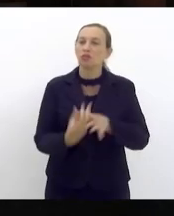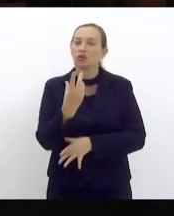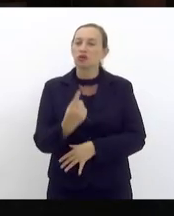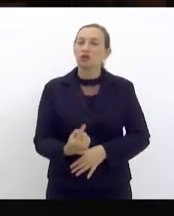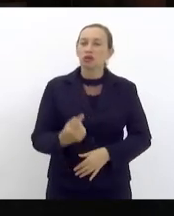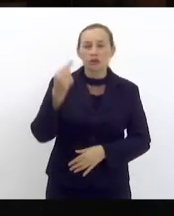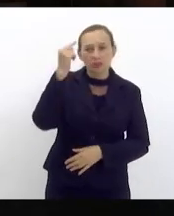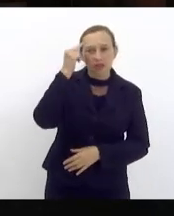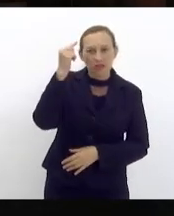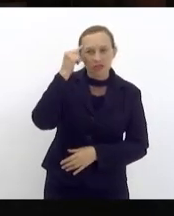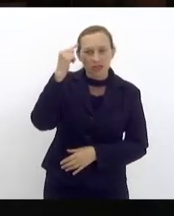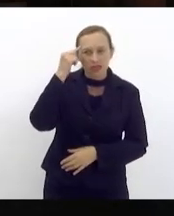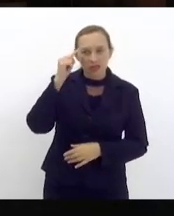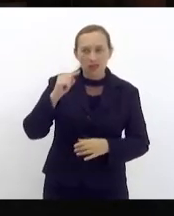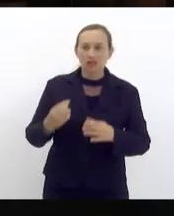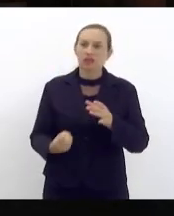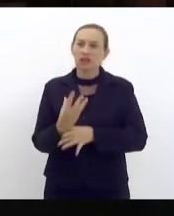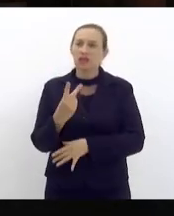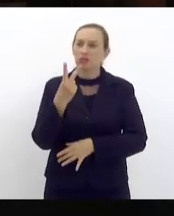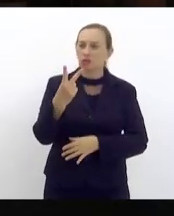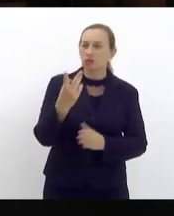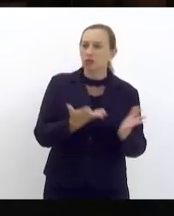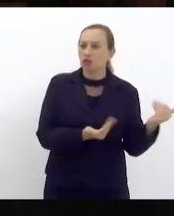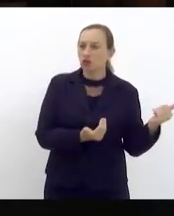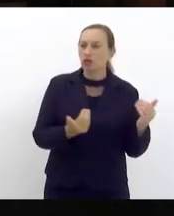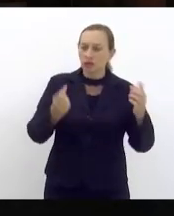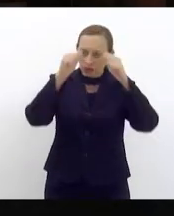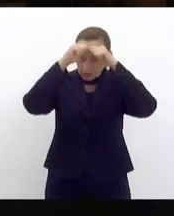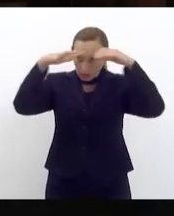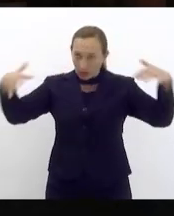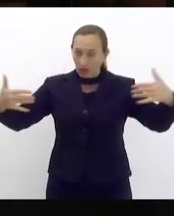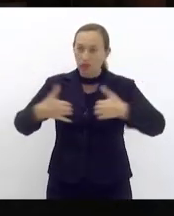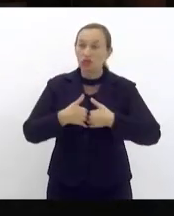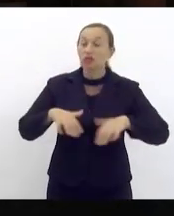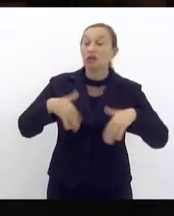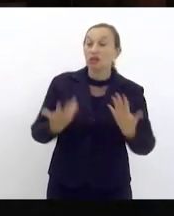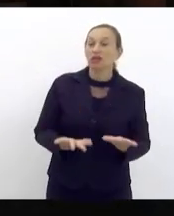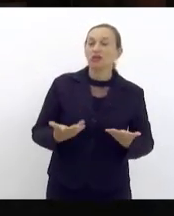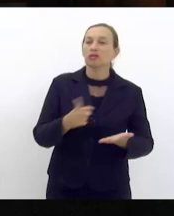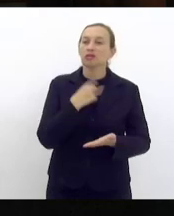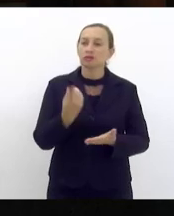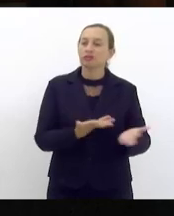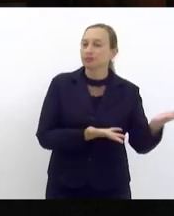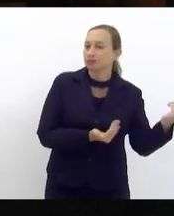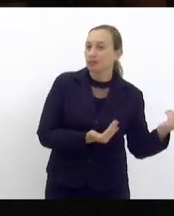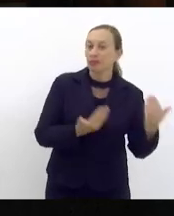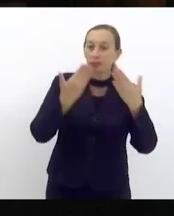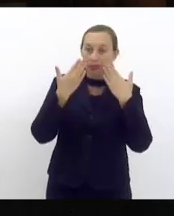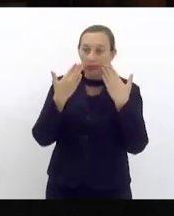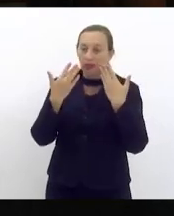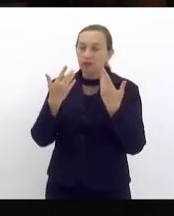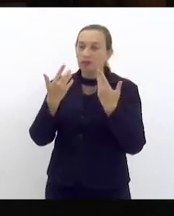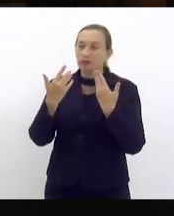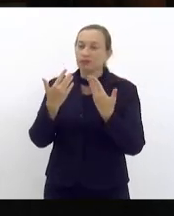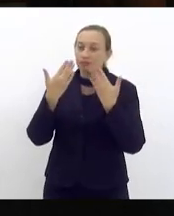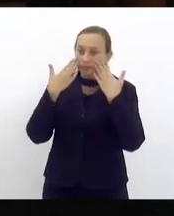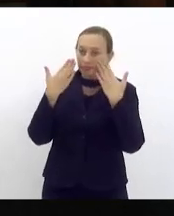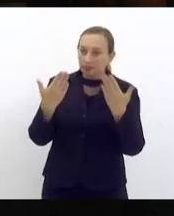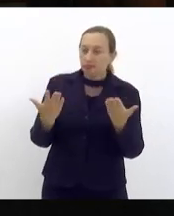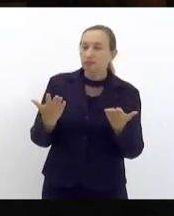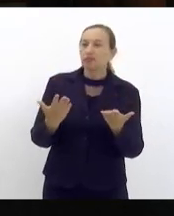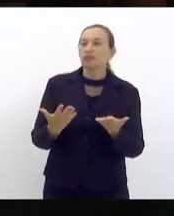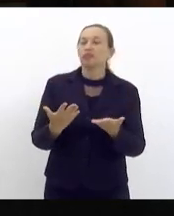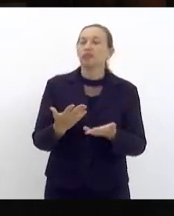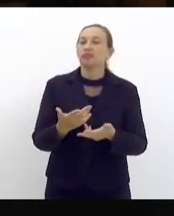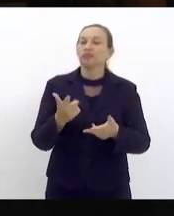pensado e gestado por dois jovens autistas Então a nossa juventude nos dá o exemplo ela padece muitas vezes